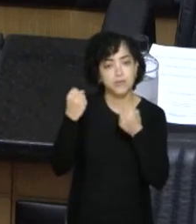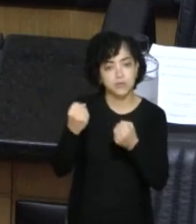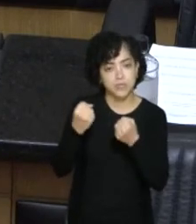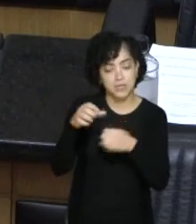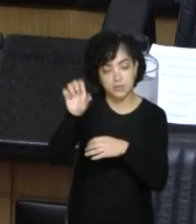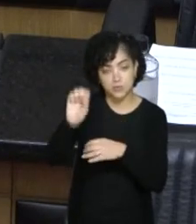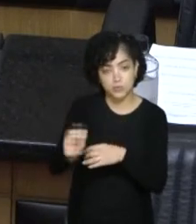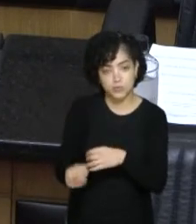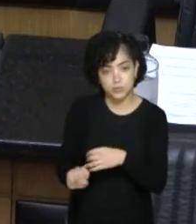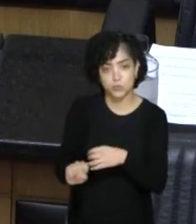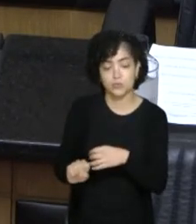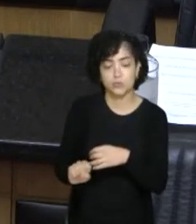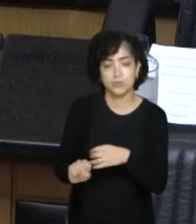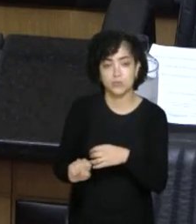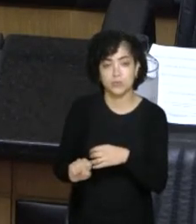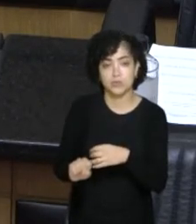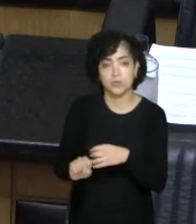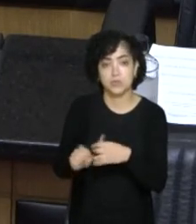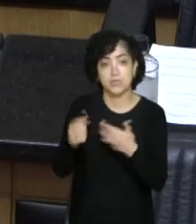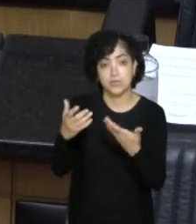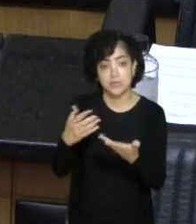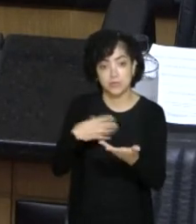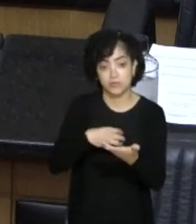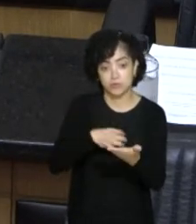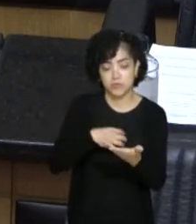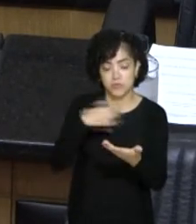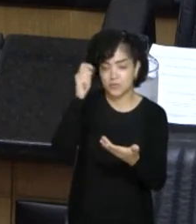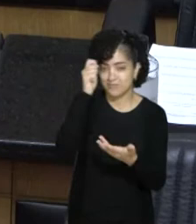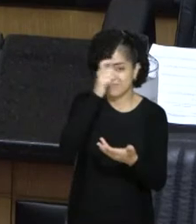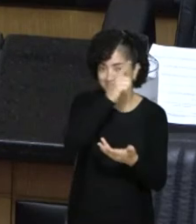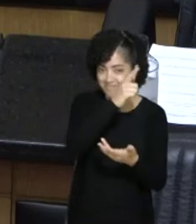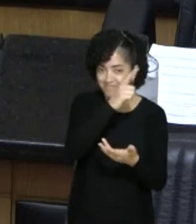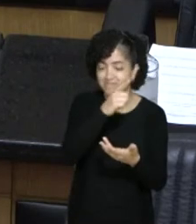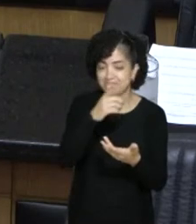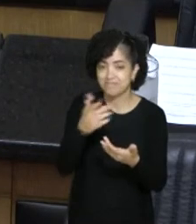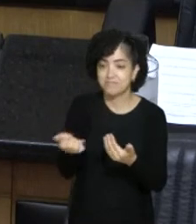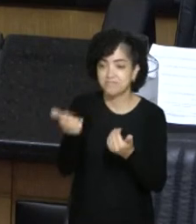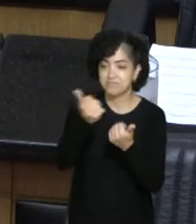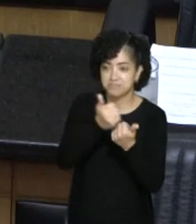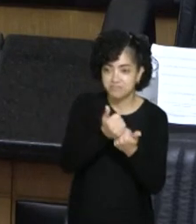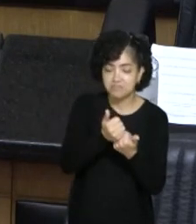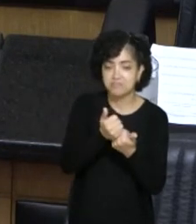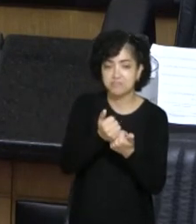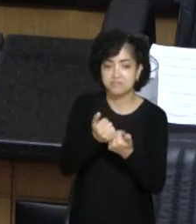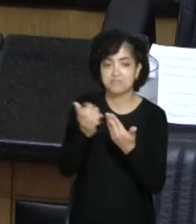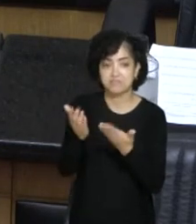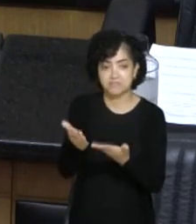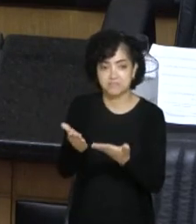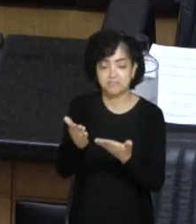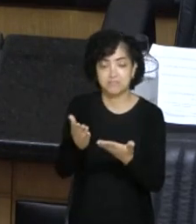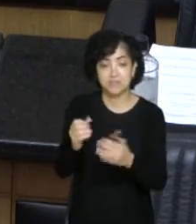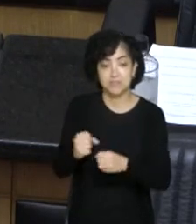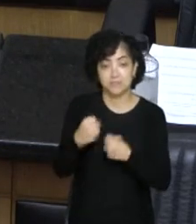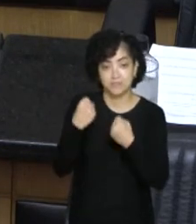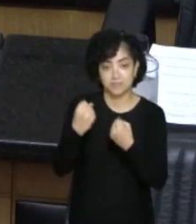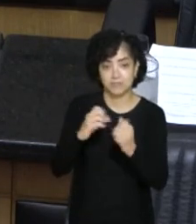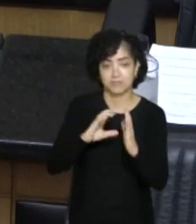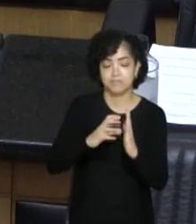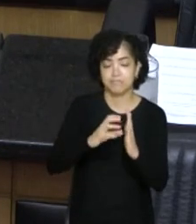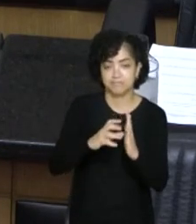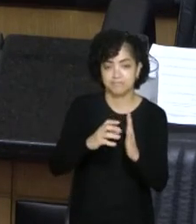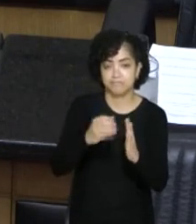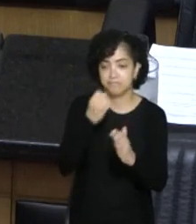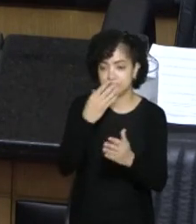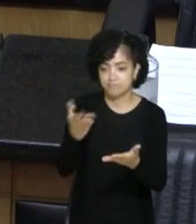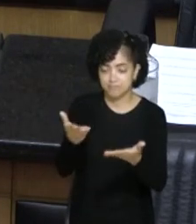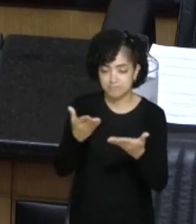Estado. E no gesto do deputado Altair, que também engrandece, enobrece e fortalece o partido. Então, seja bem-vindo, conte